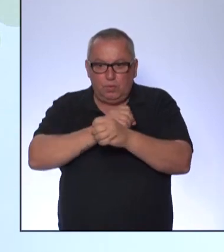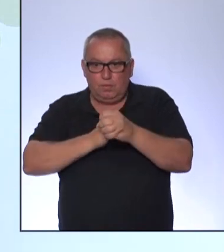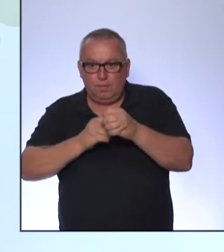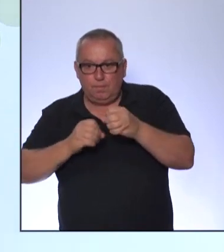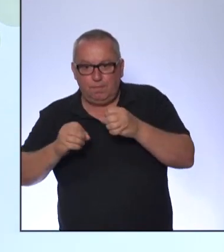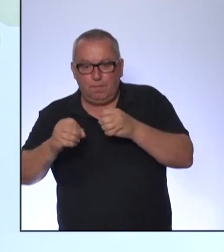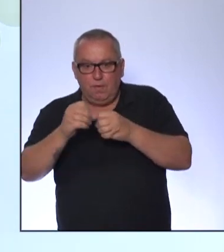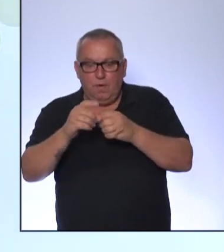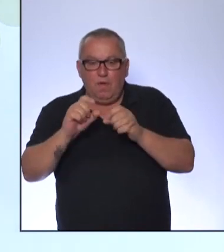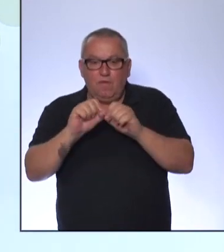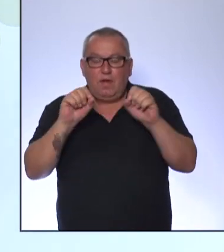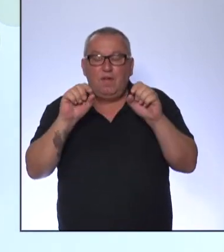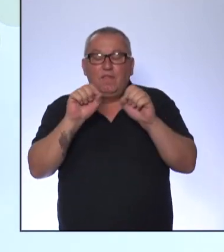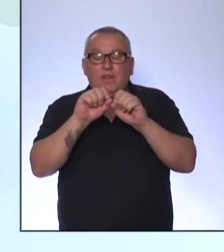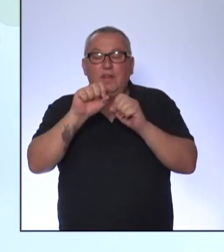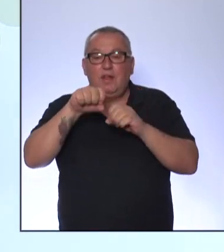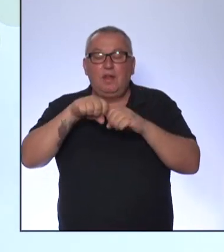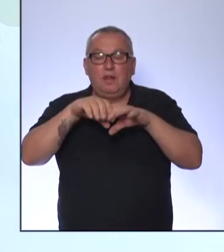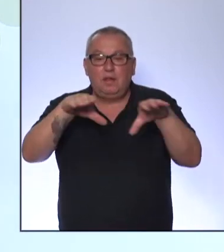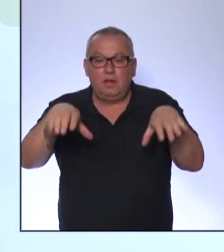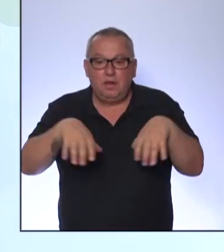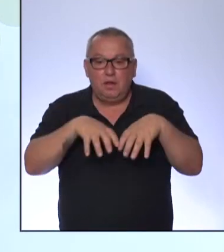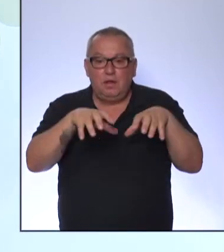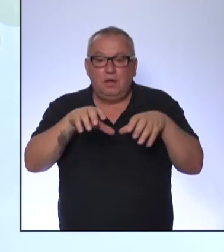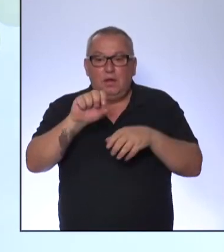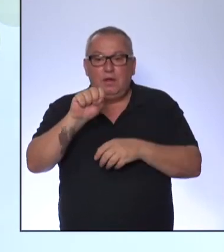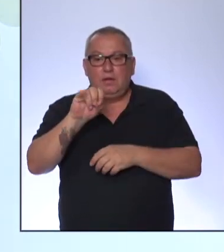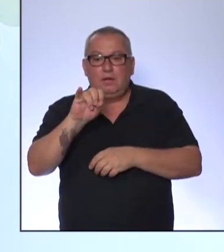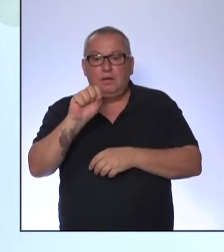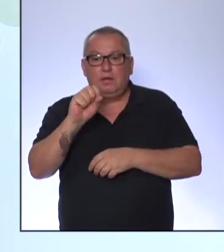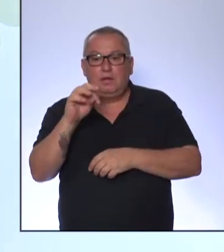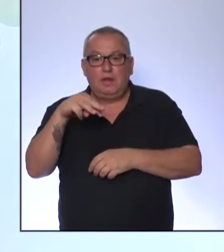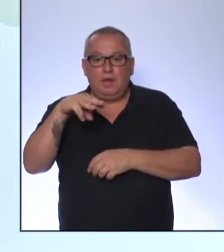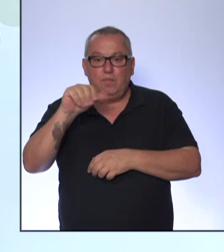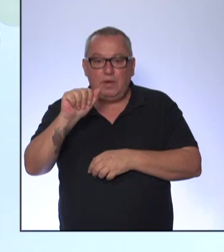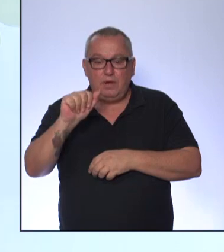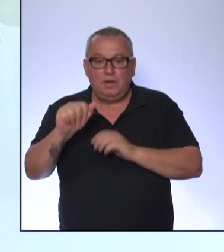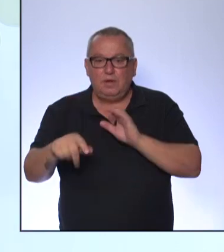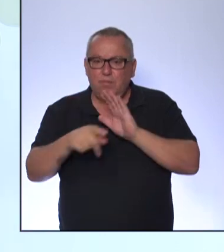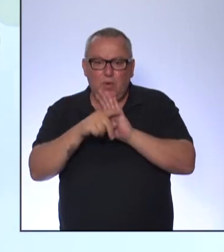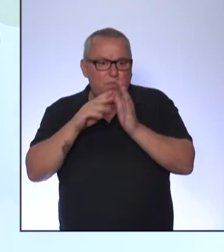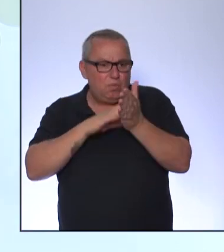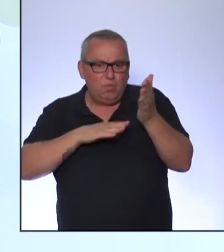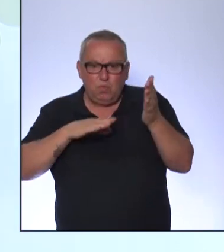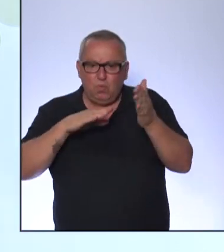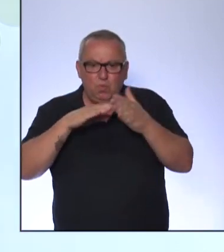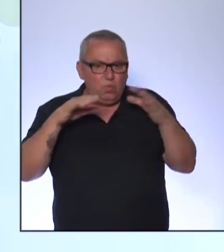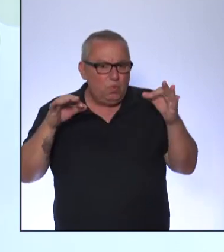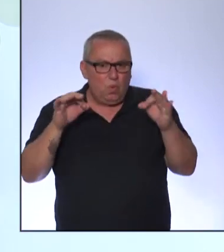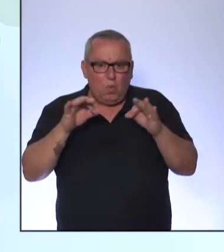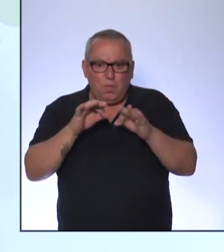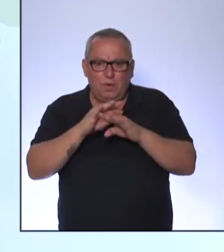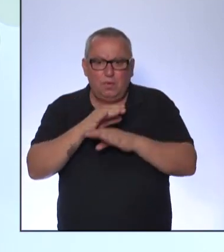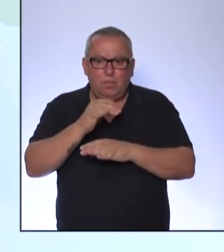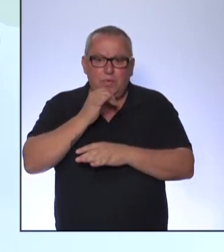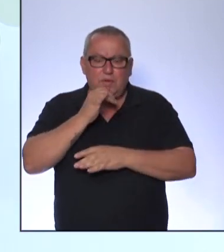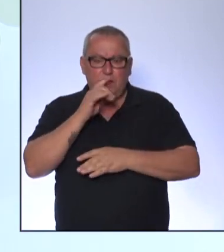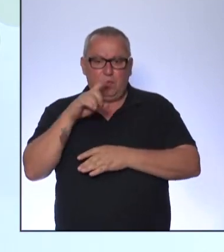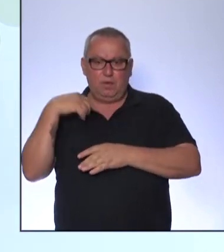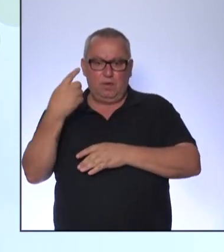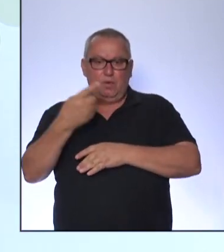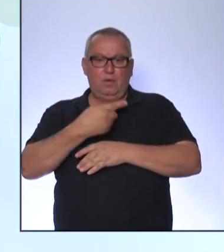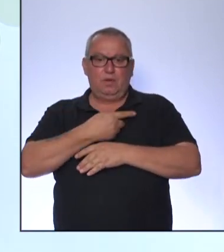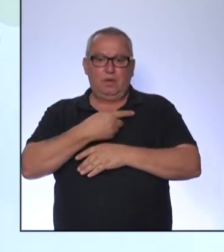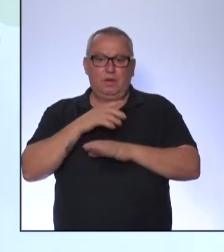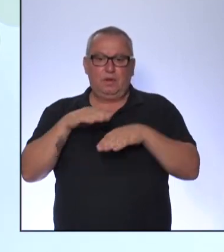o sistema desse organismo, e esses sistemas integrados formam um organismo como um todo. Isso eu estou trazendo, por exemplo, para nós, né? Então,